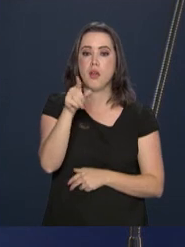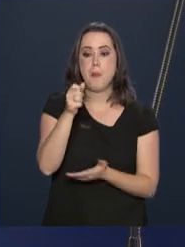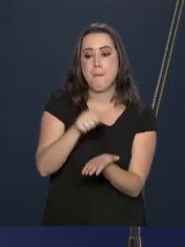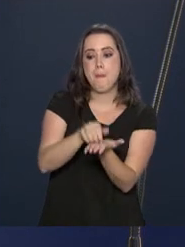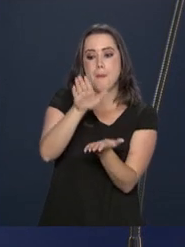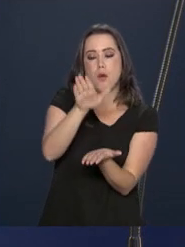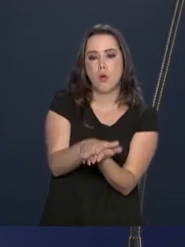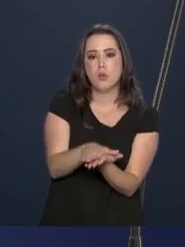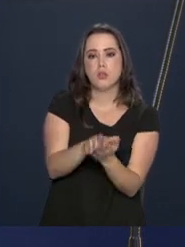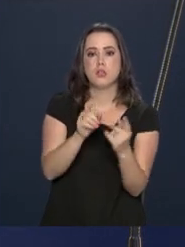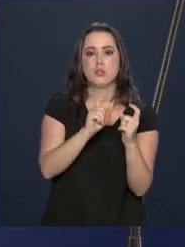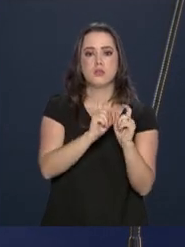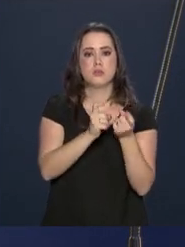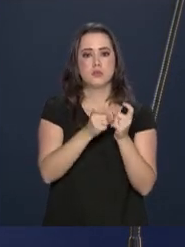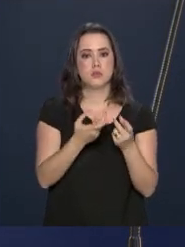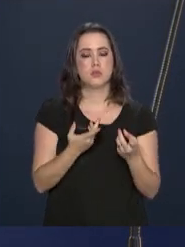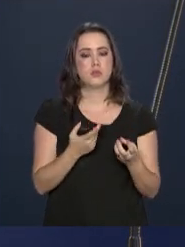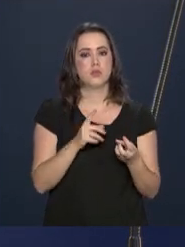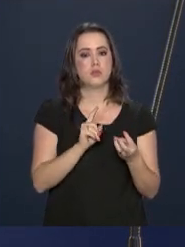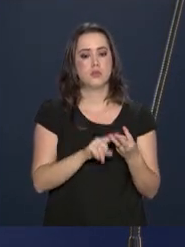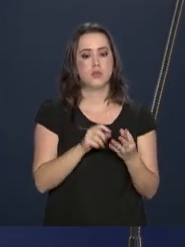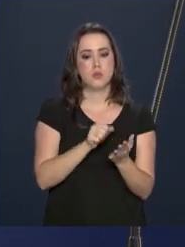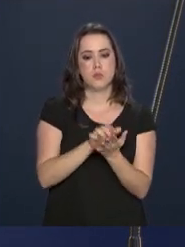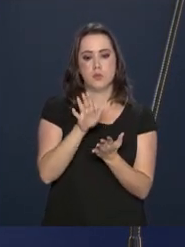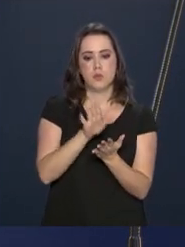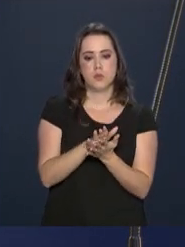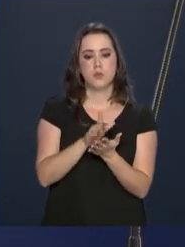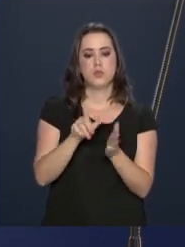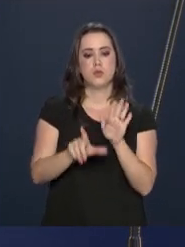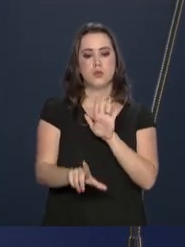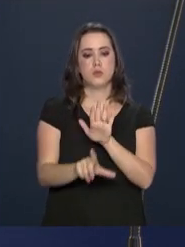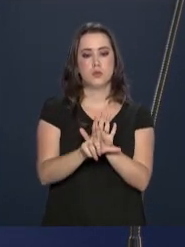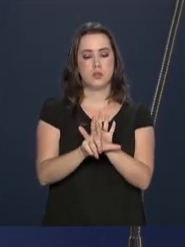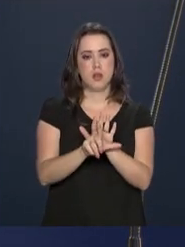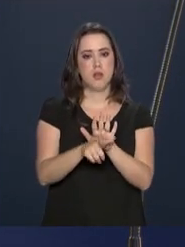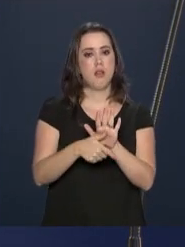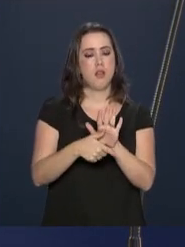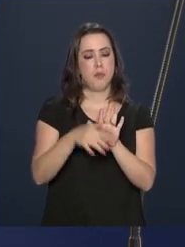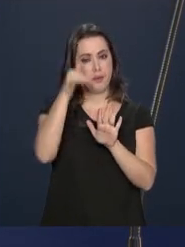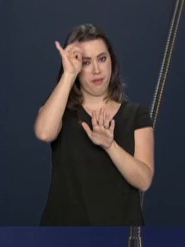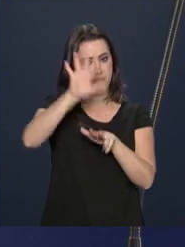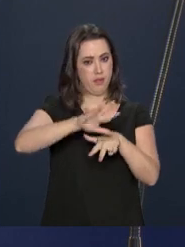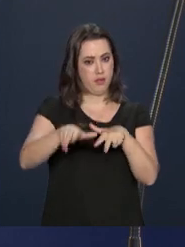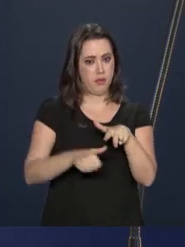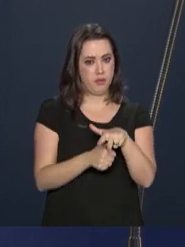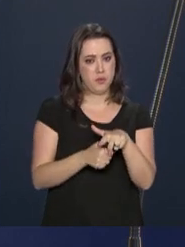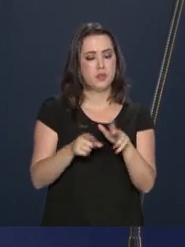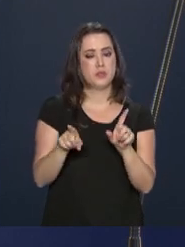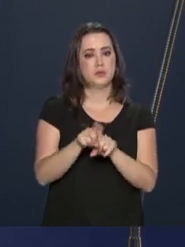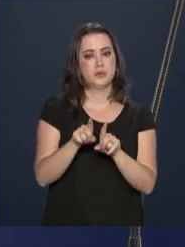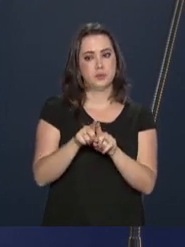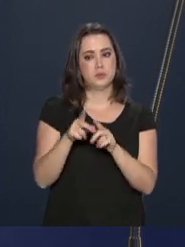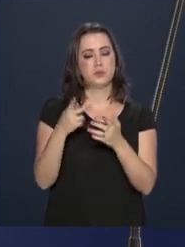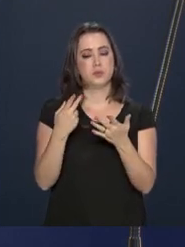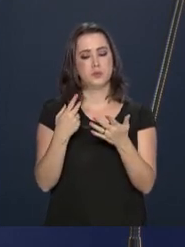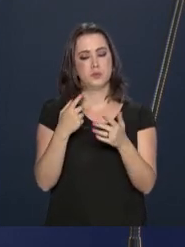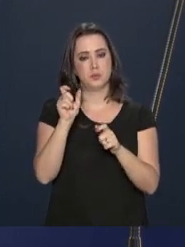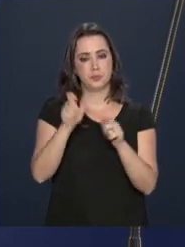multa administrativa, aquela multa prevista na lei anticorrupção e na lei de improbidade